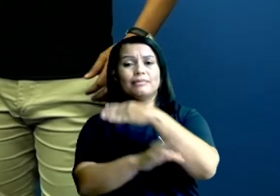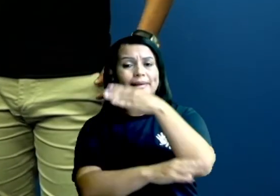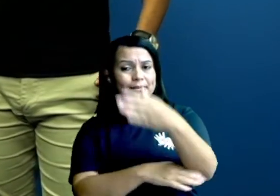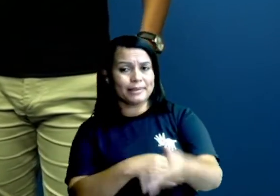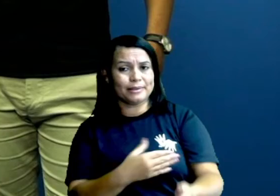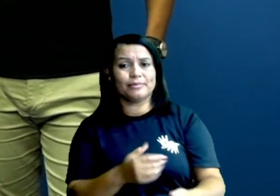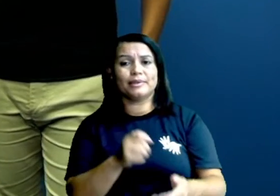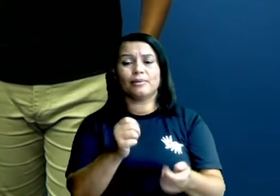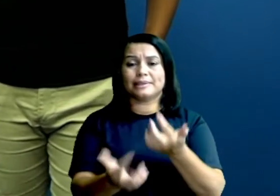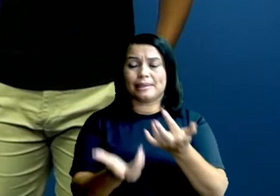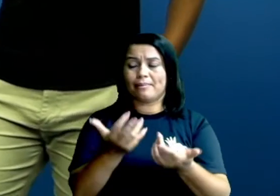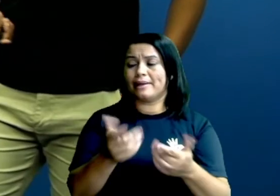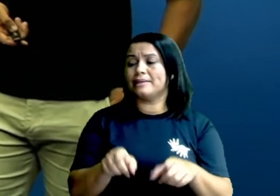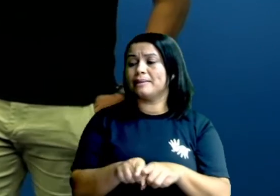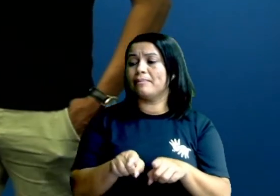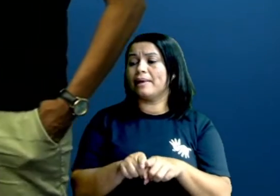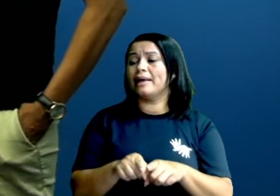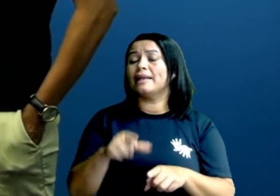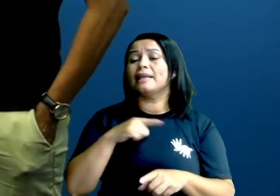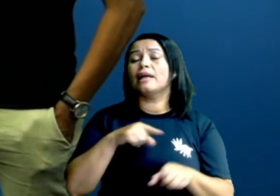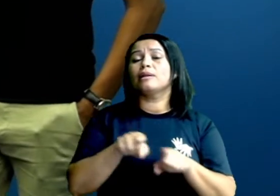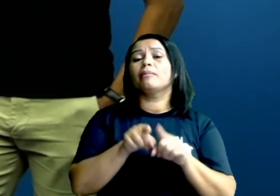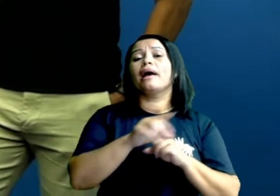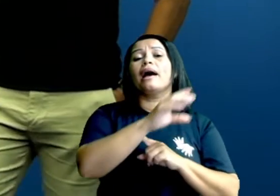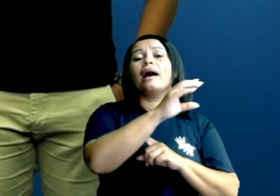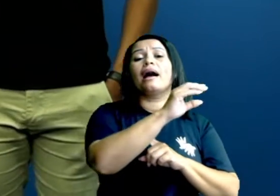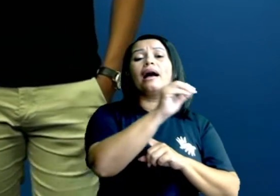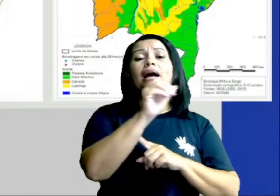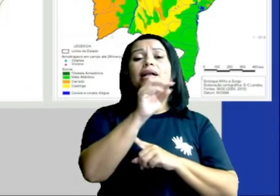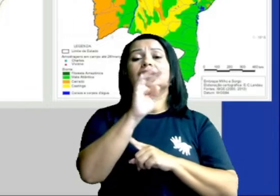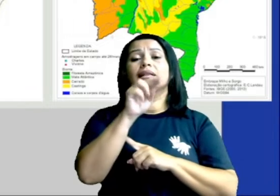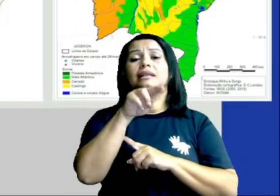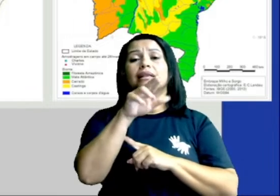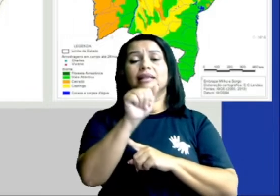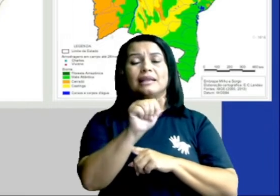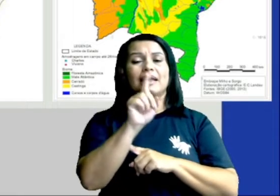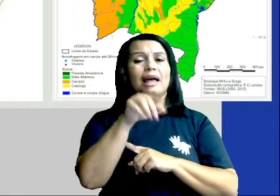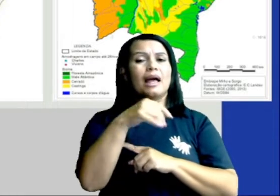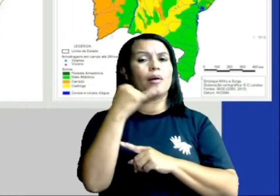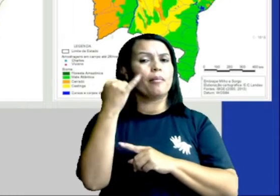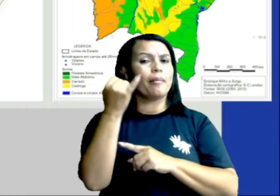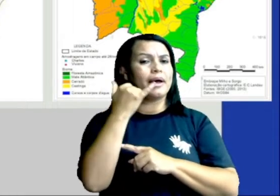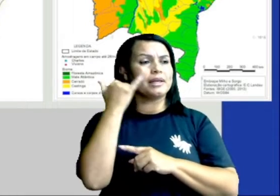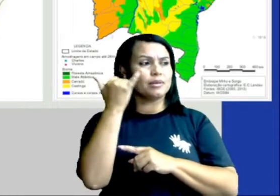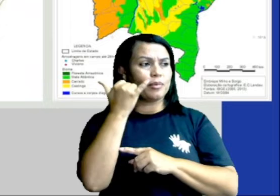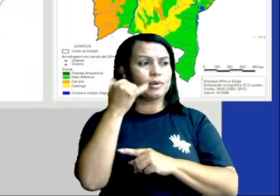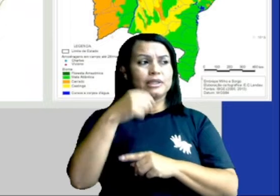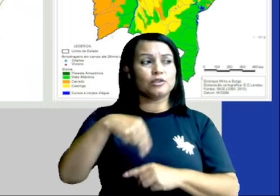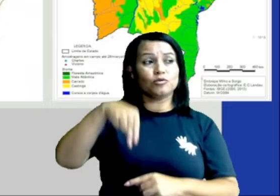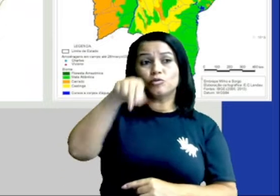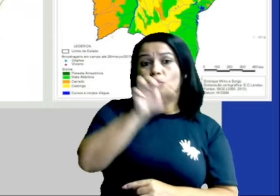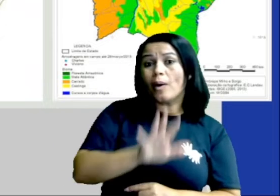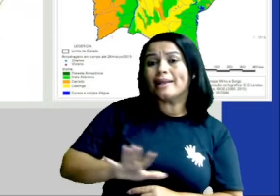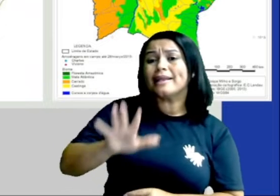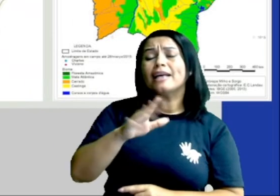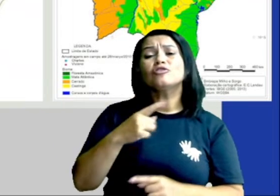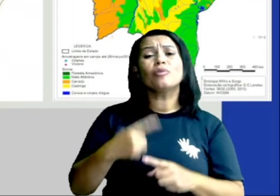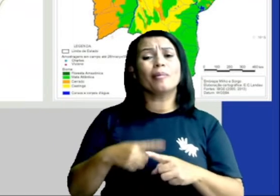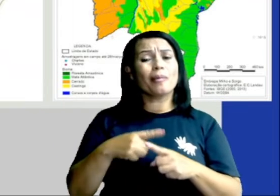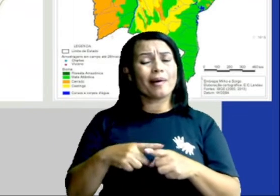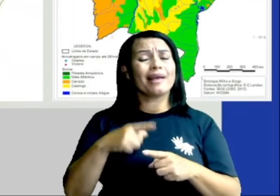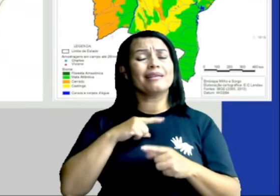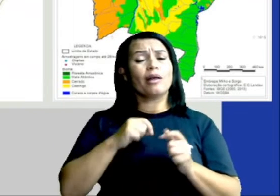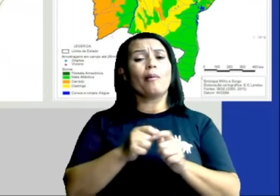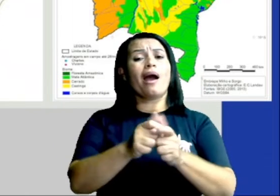cerrado. A caatinga é o domínio vegetal mais importante do Nordeste, mais importante porque ele ocupa